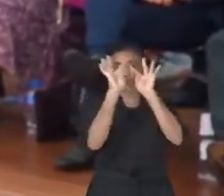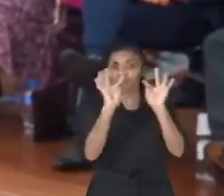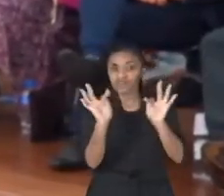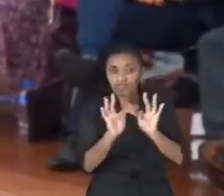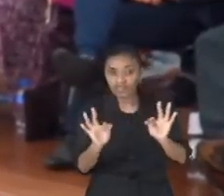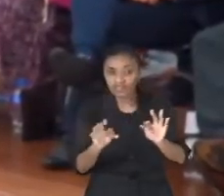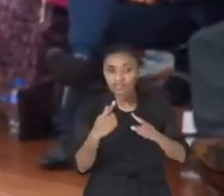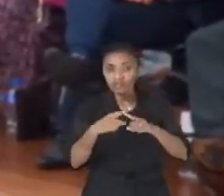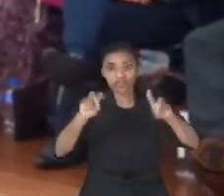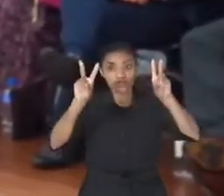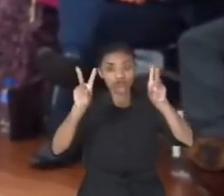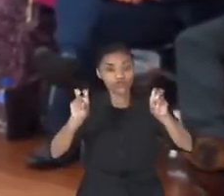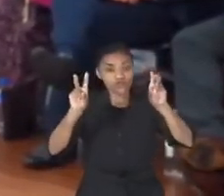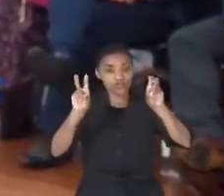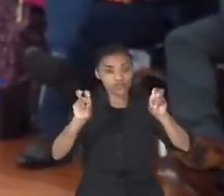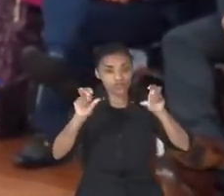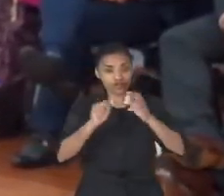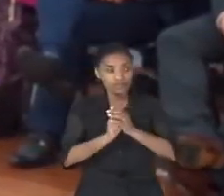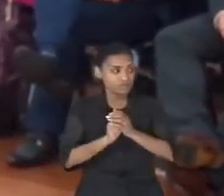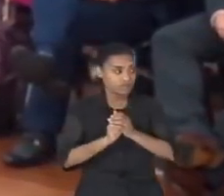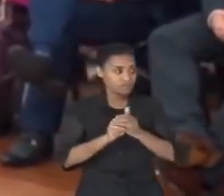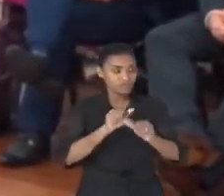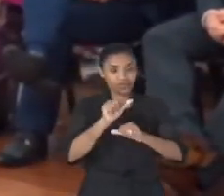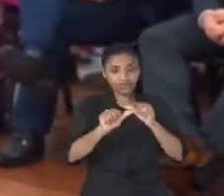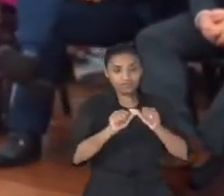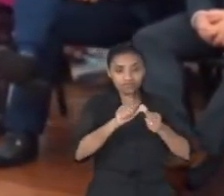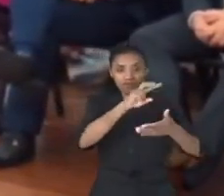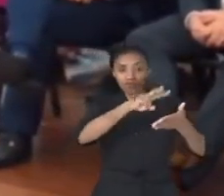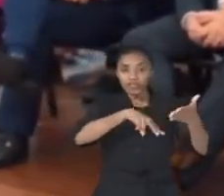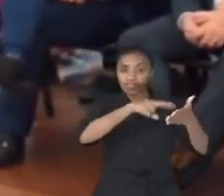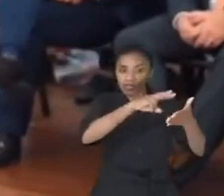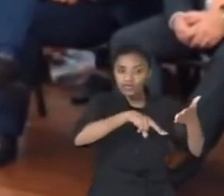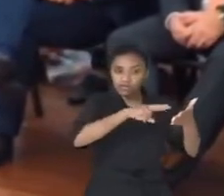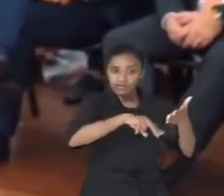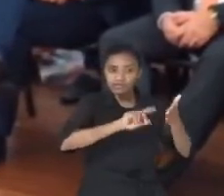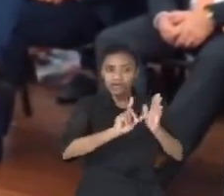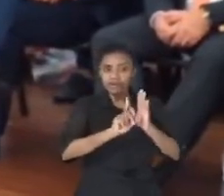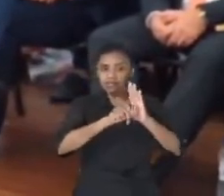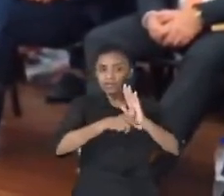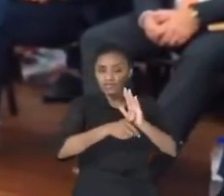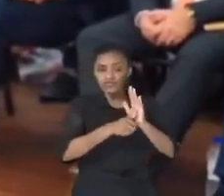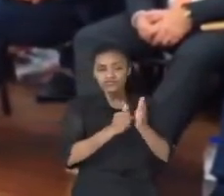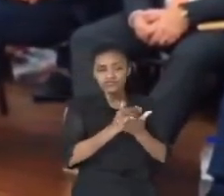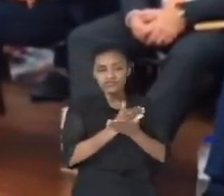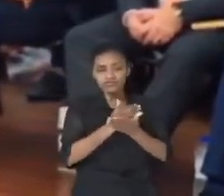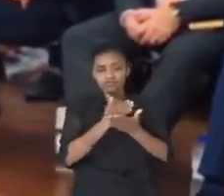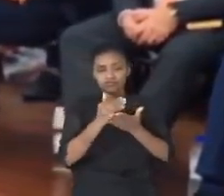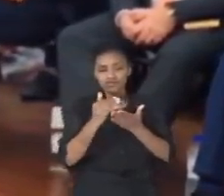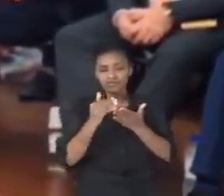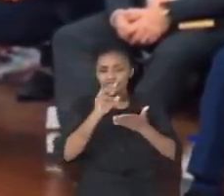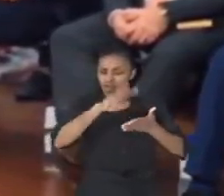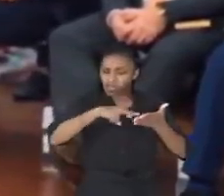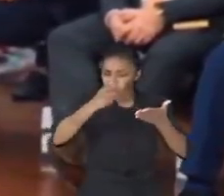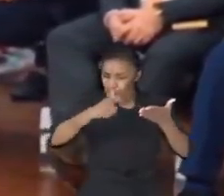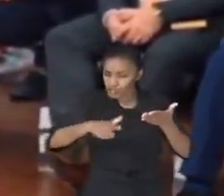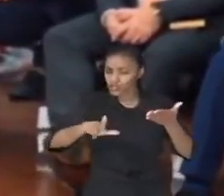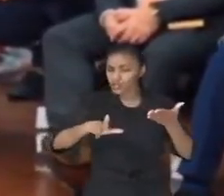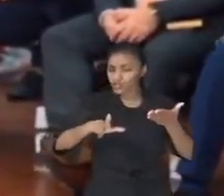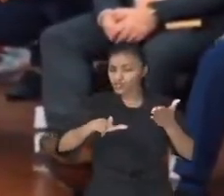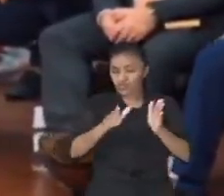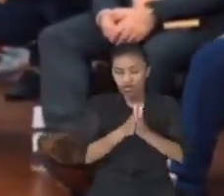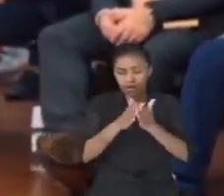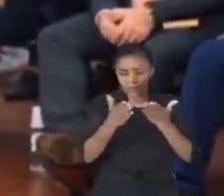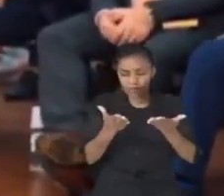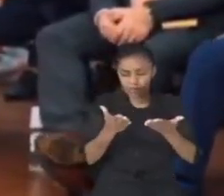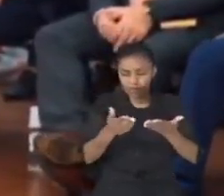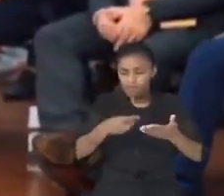foi o texto que mexeu comigo duas semanas antes, que eu li uma vez, daqui a pouco eu li de novo com os olhos fechados, e abrindo e